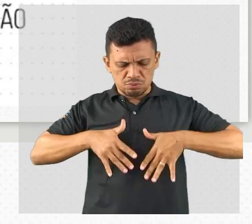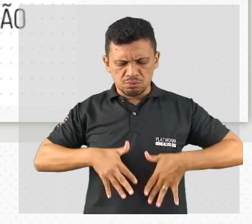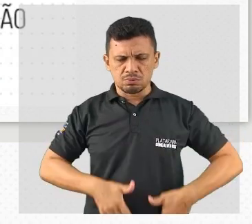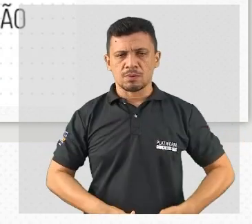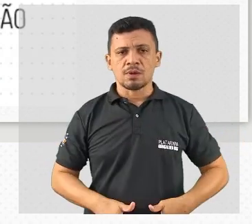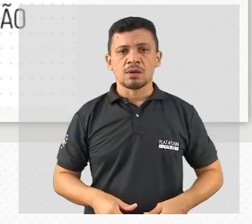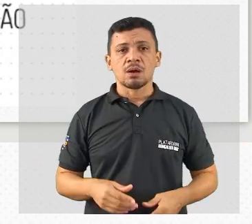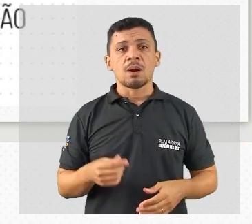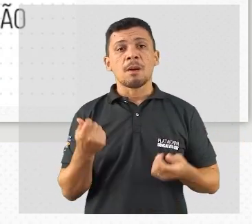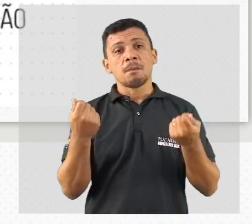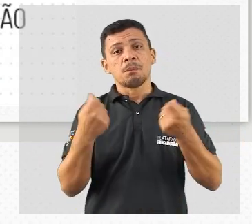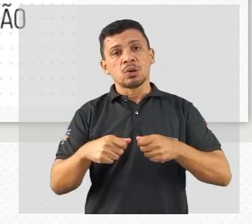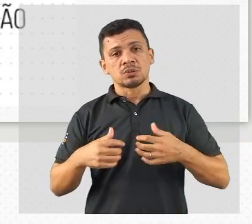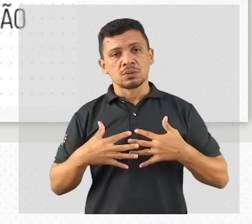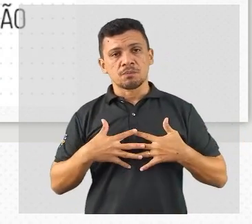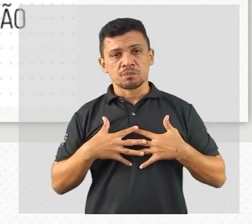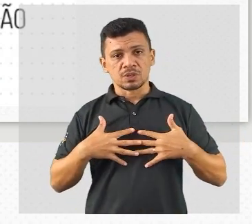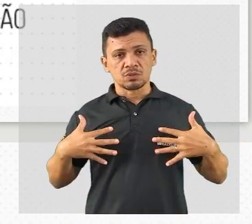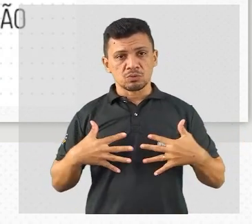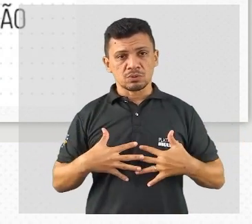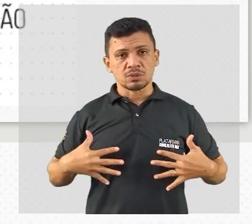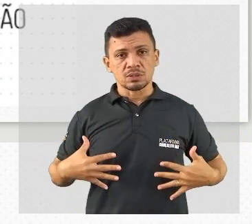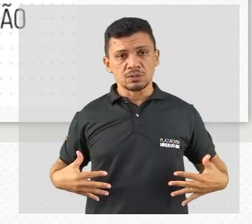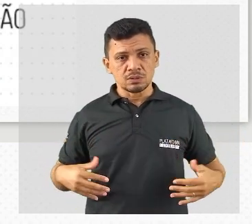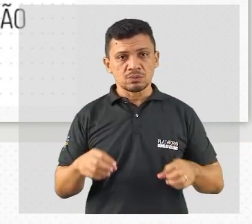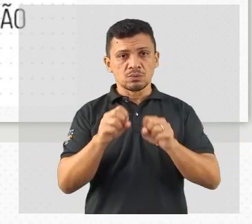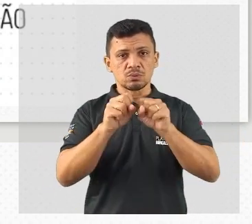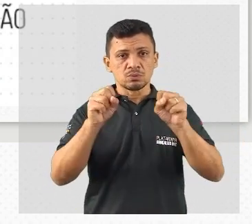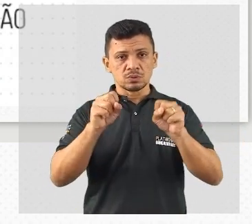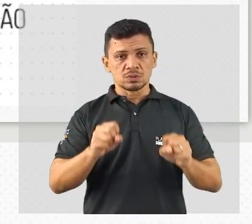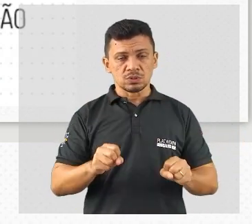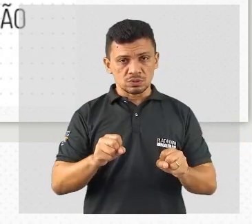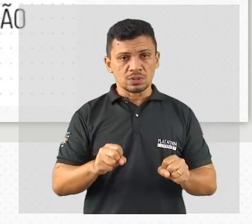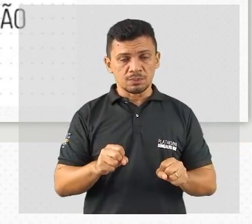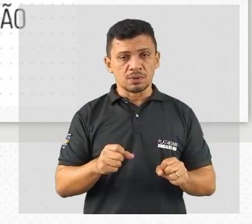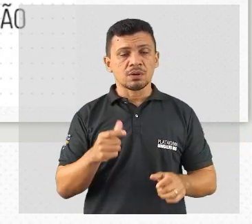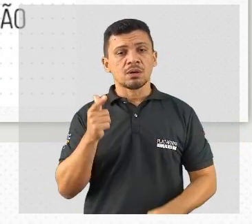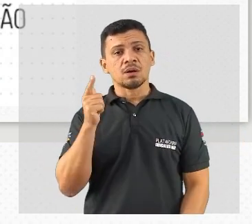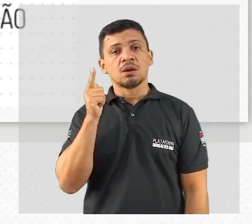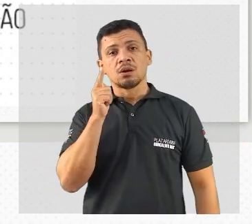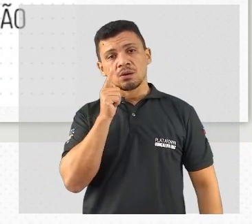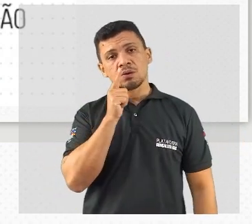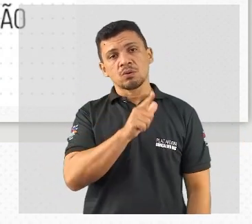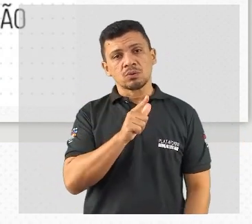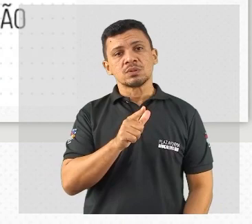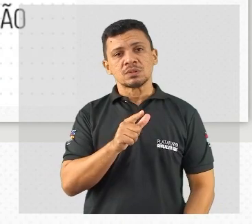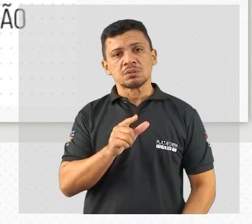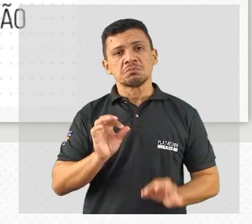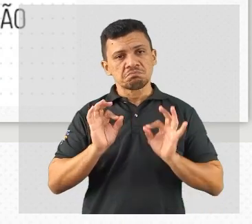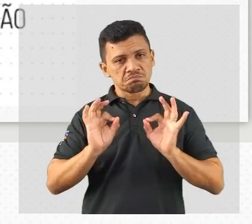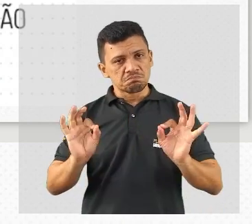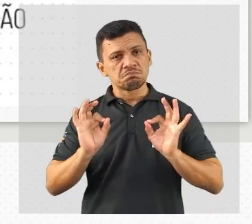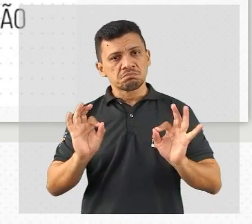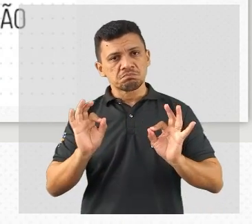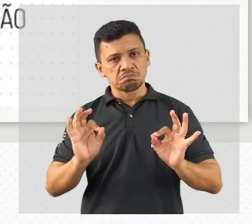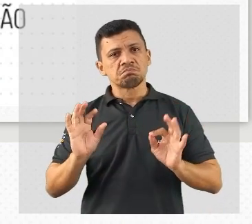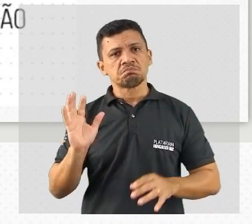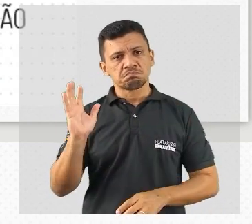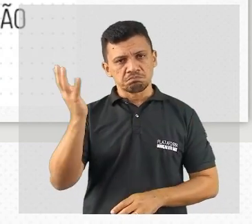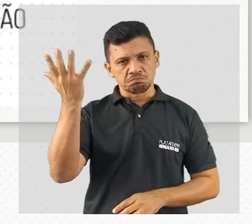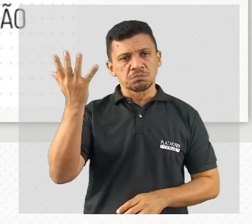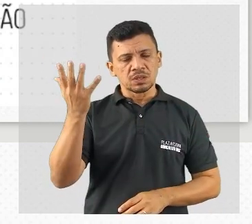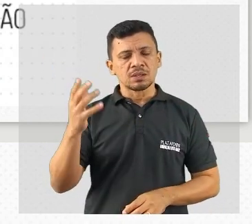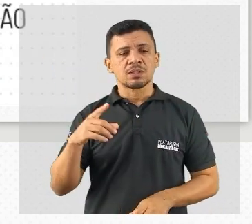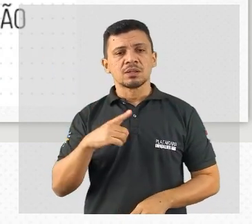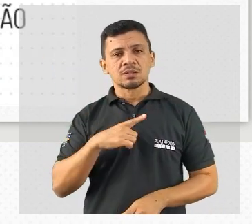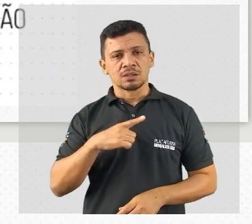os tecidos, os sistemas dos seres vivos, eles consigam estar em funcionamento, desempenhar